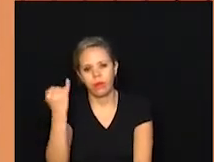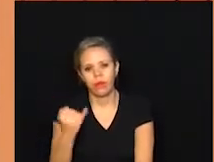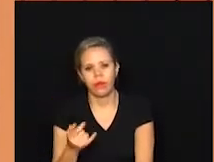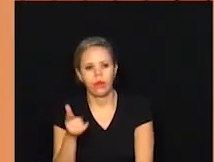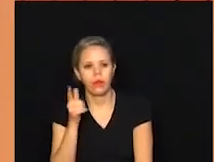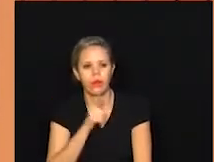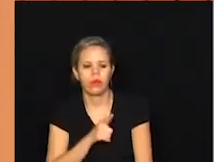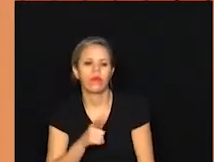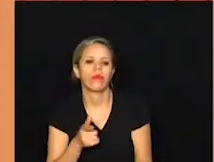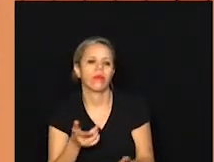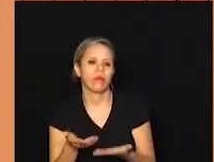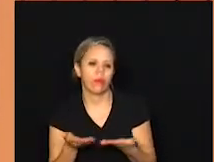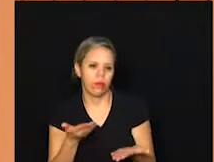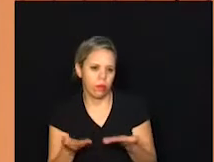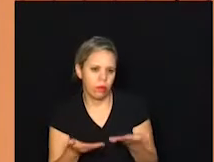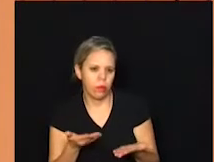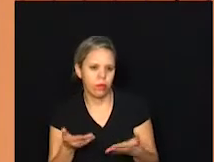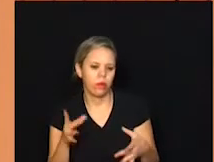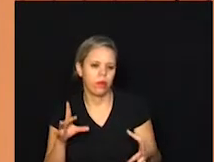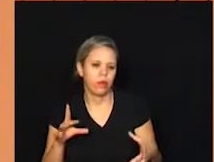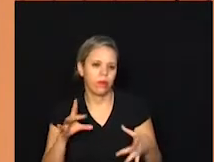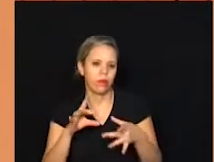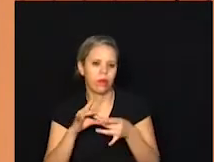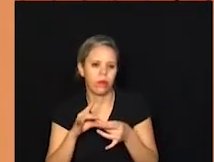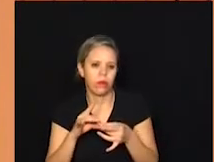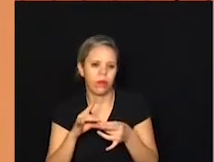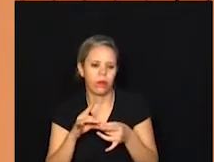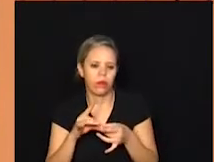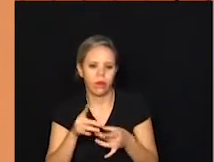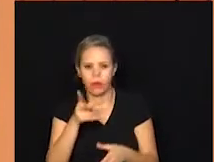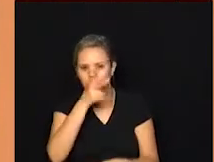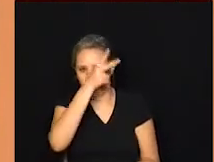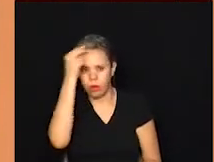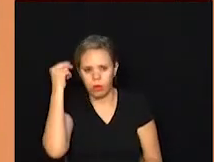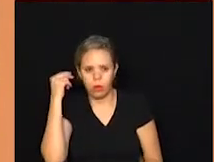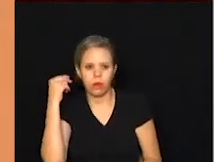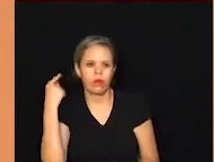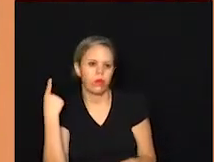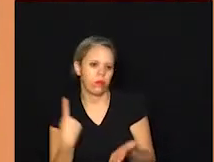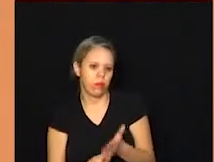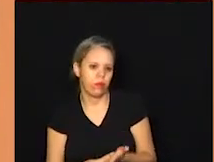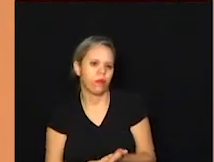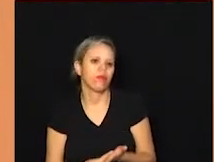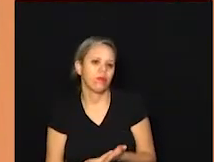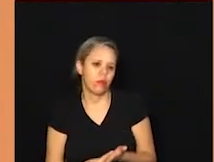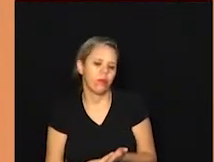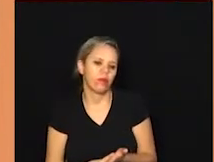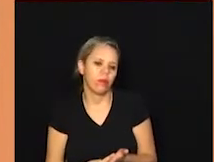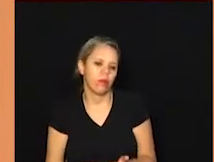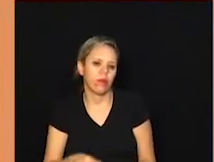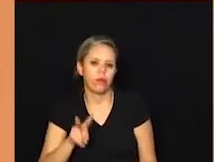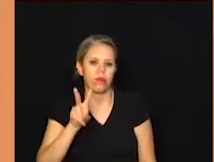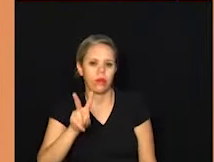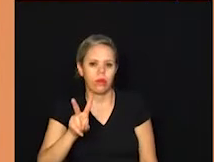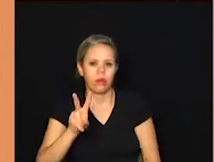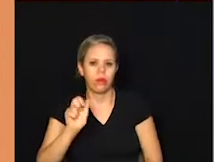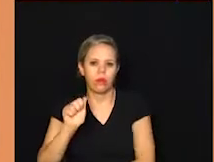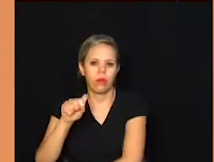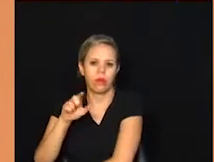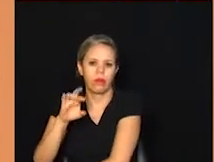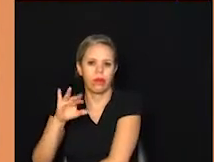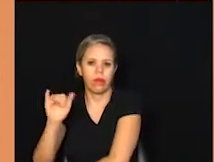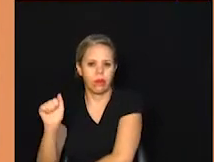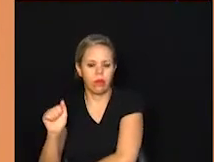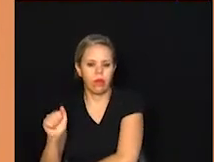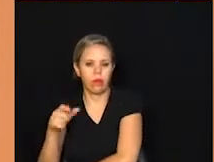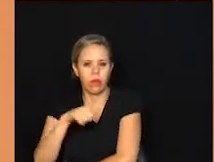consegue estabelecer essa parceria com o executivo comprometido, né? O que a Vandecoia colocou aqui, a gente tem um executivo